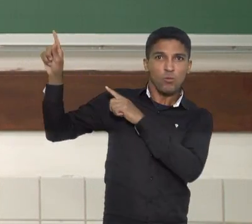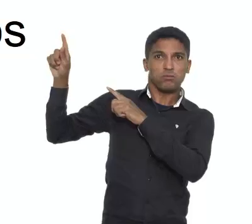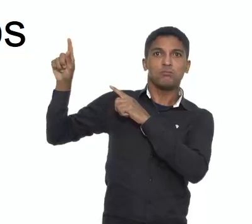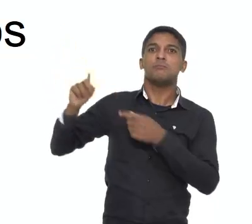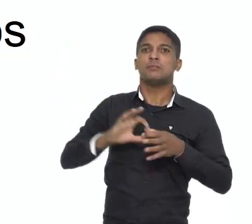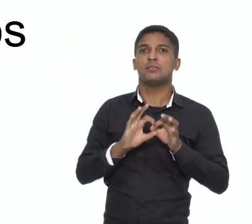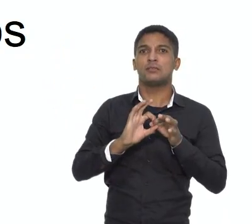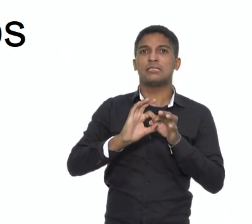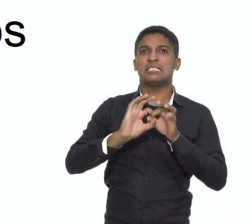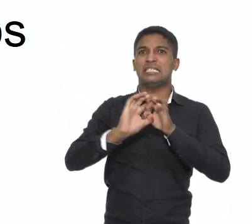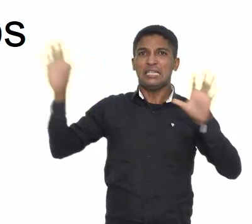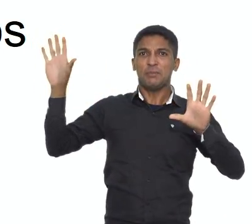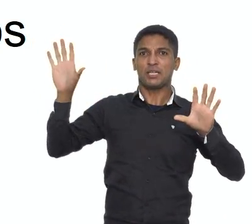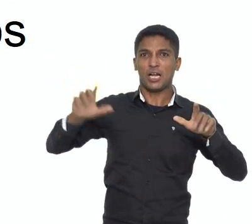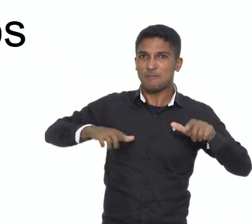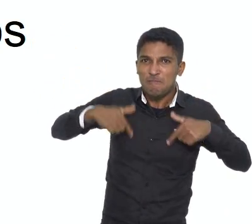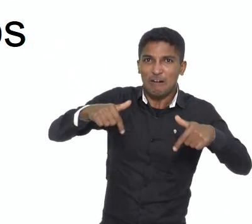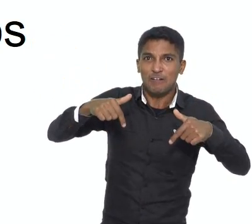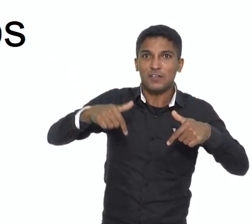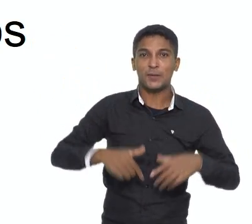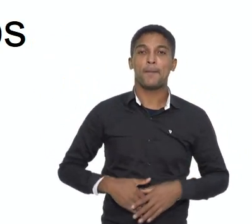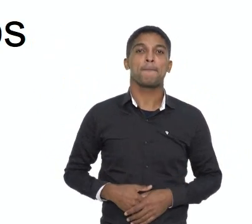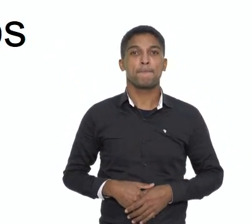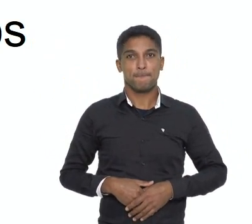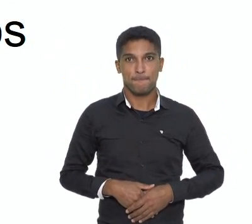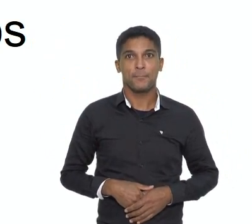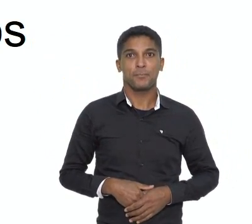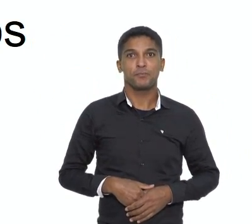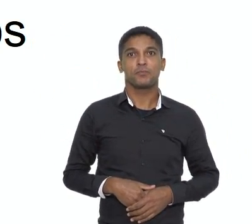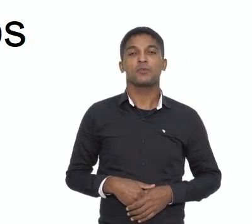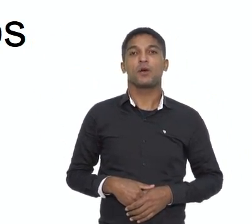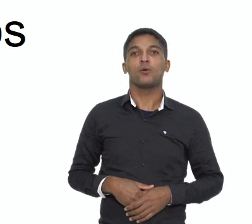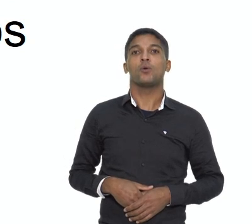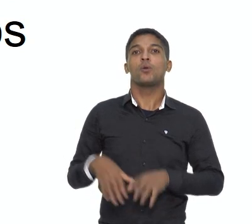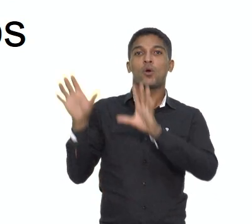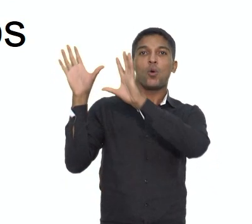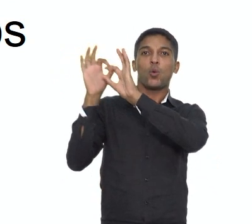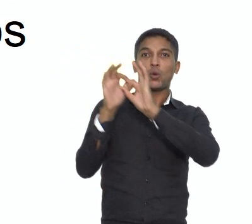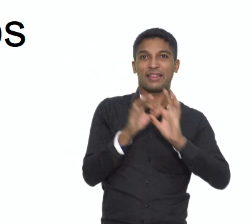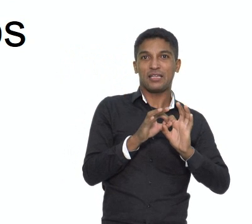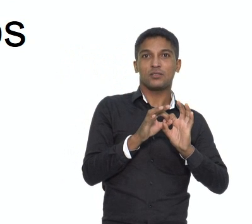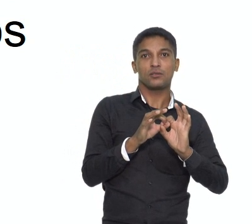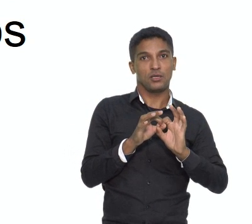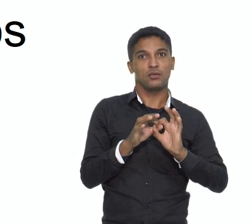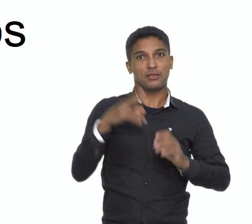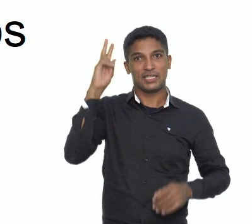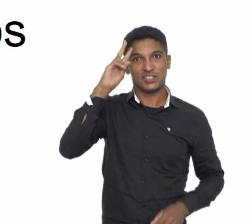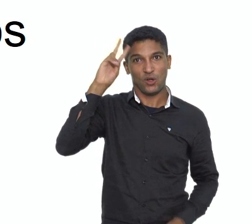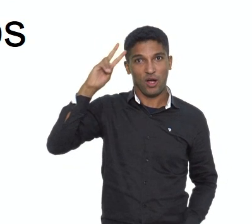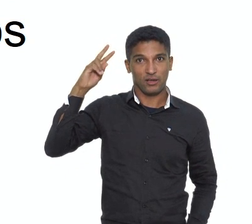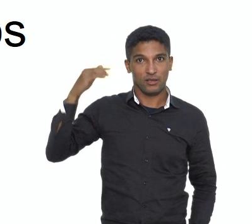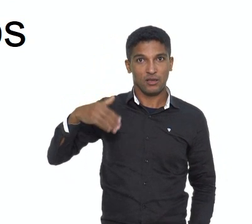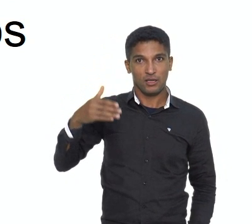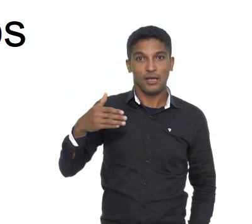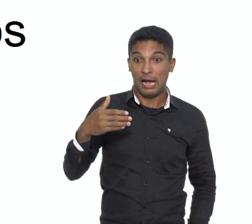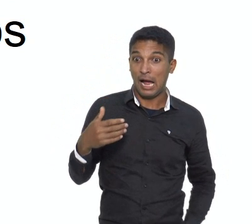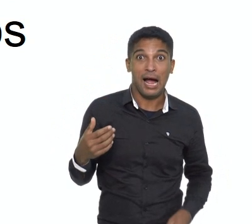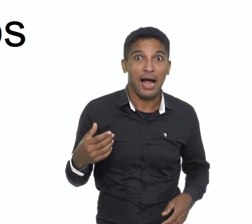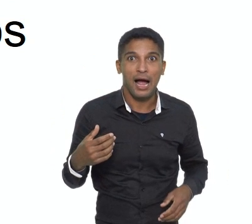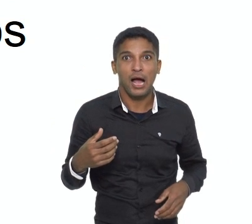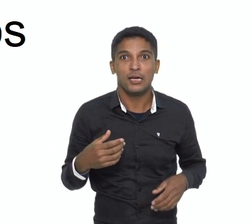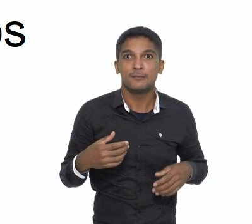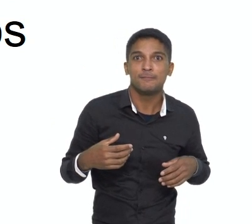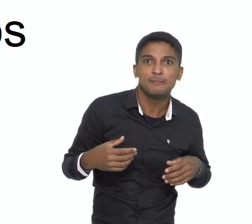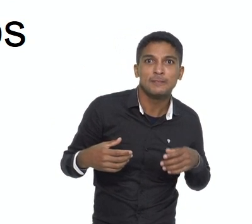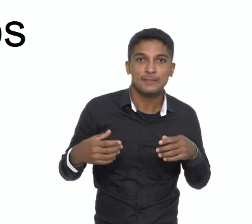Esse contexto levou pessoas de vários grupos sociais, tanto ricos quanto pobres, a simpatizarem com o movimento rebelde. A estratégia